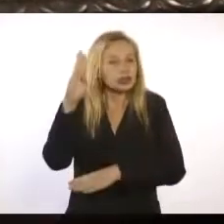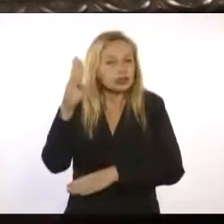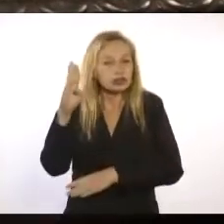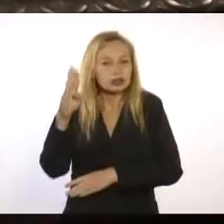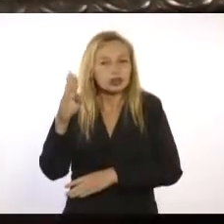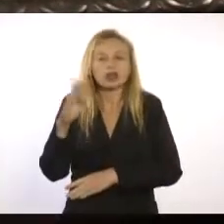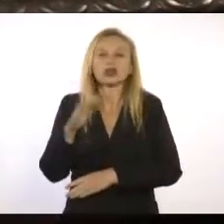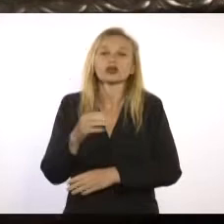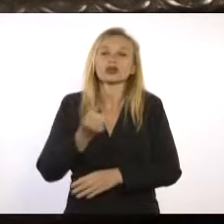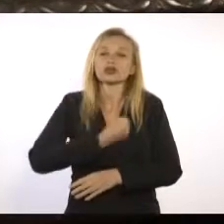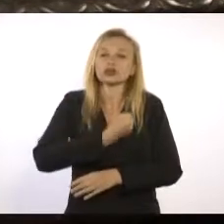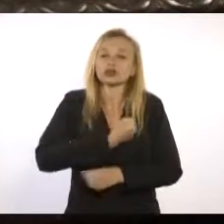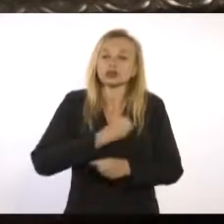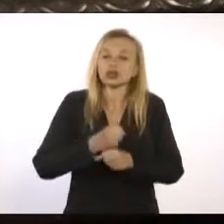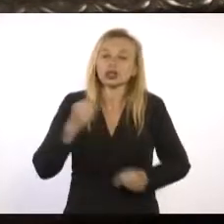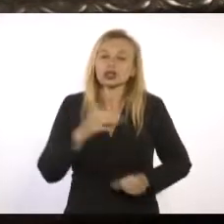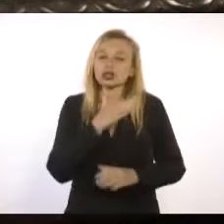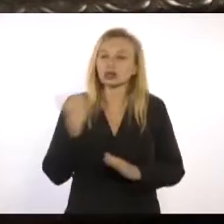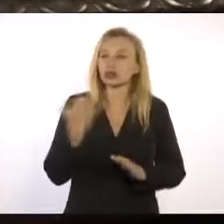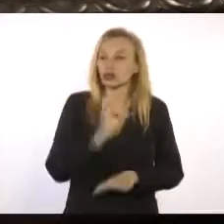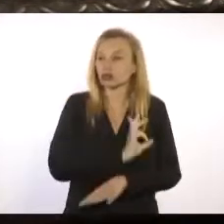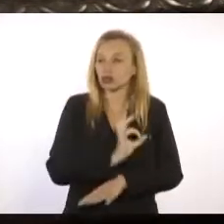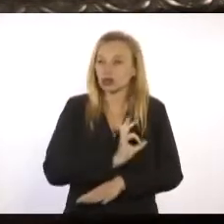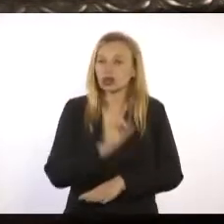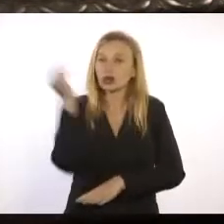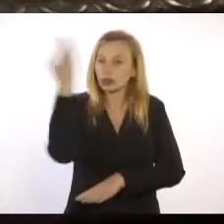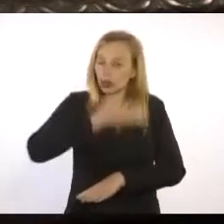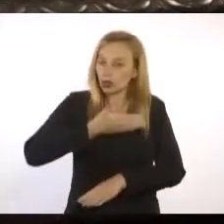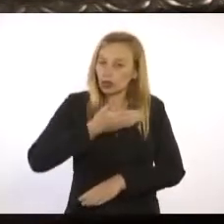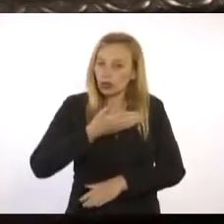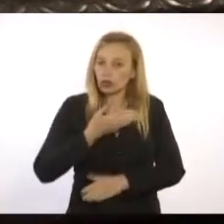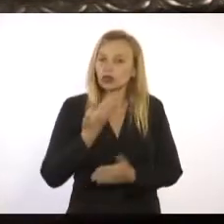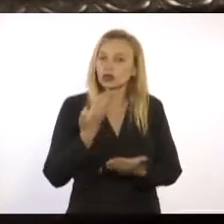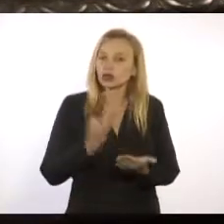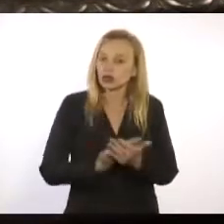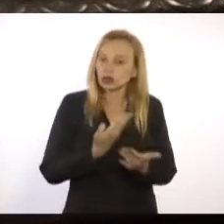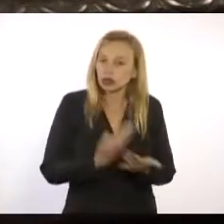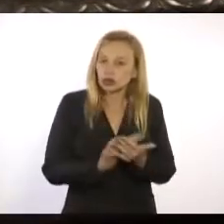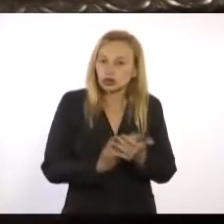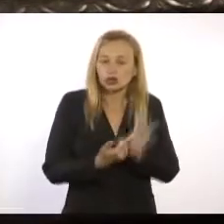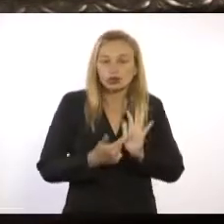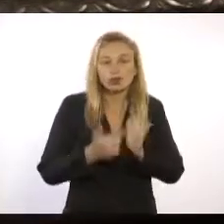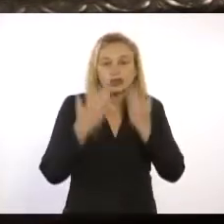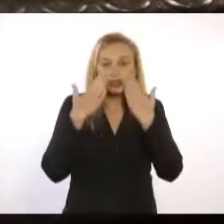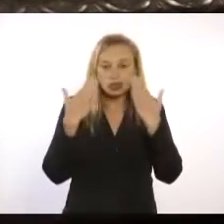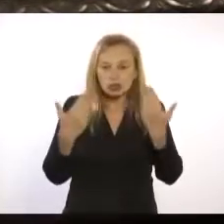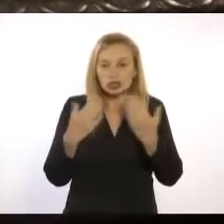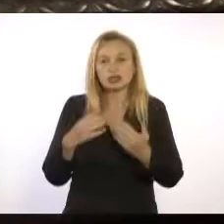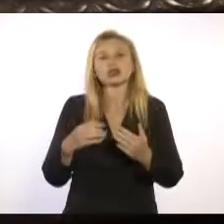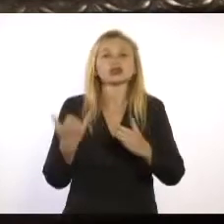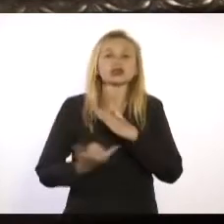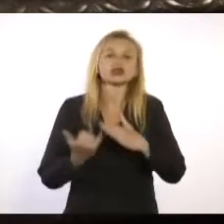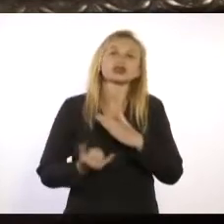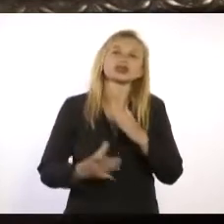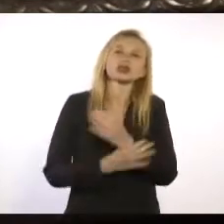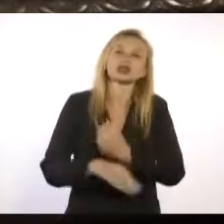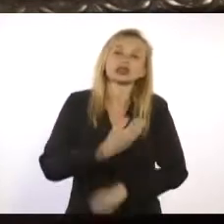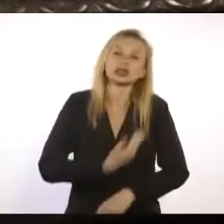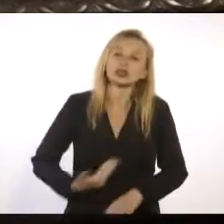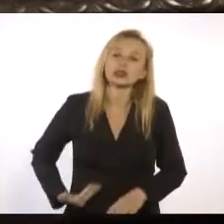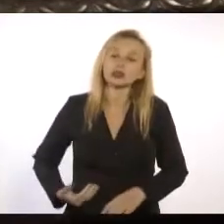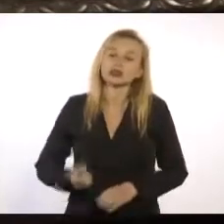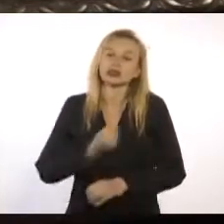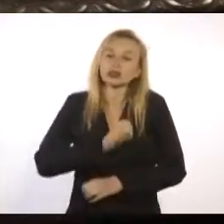da letalidade policial, o que se comprovou com os dados apresentados pelo Instituto de Segurança Pública sobre o